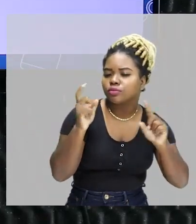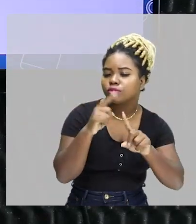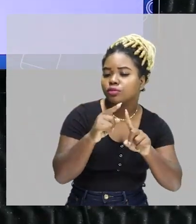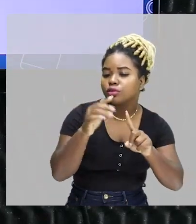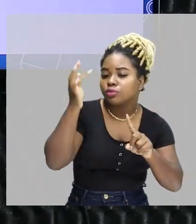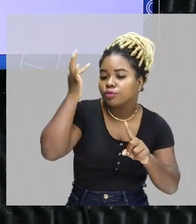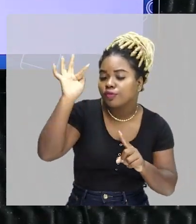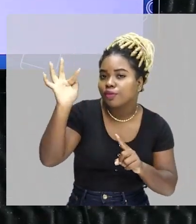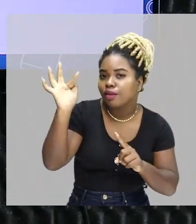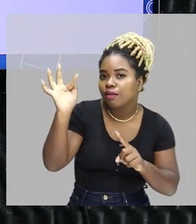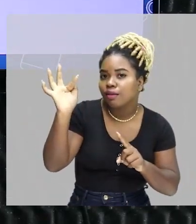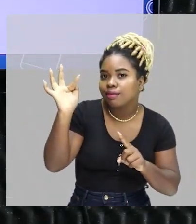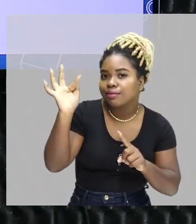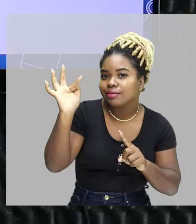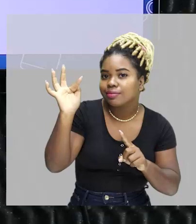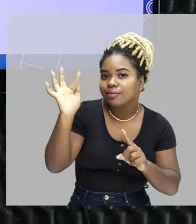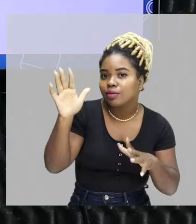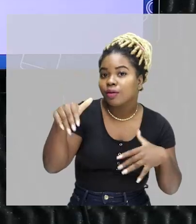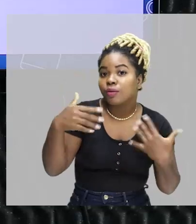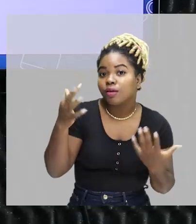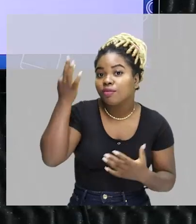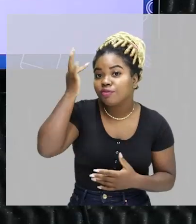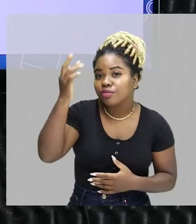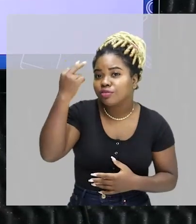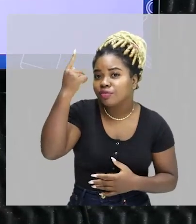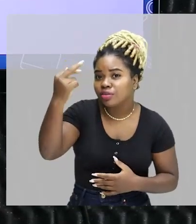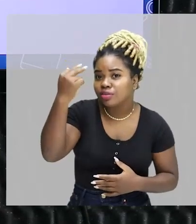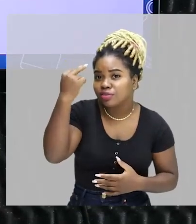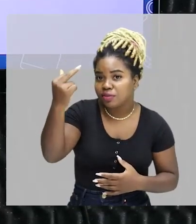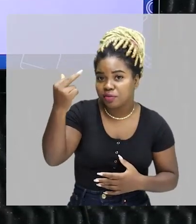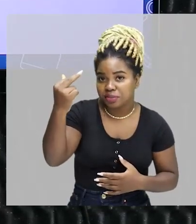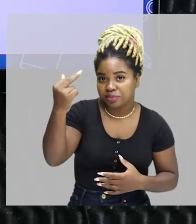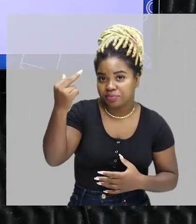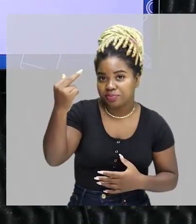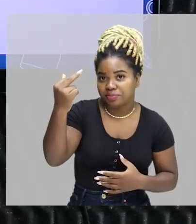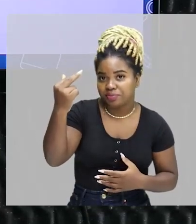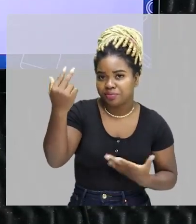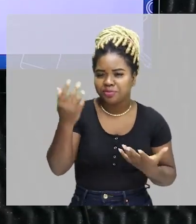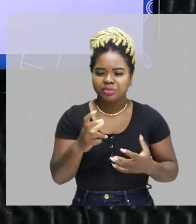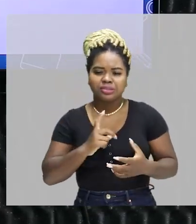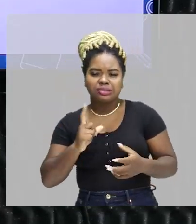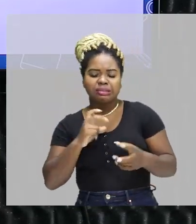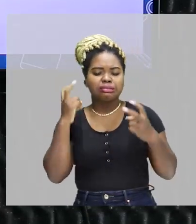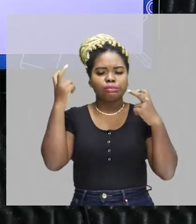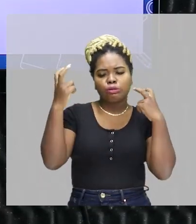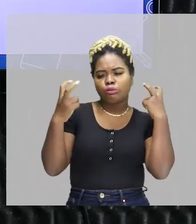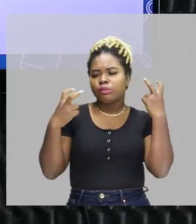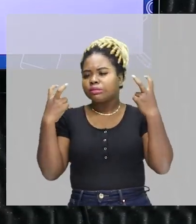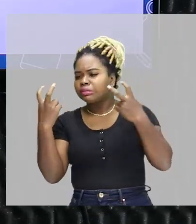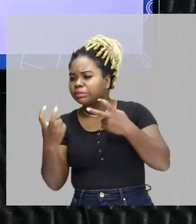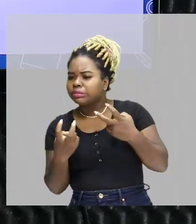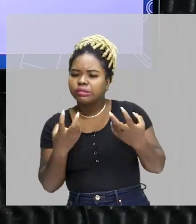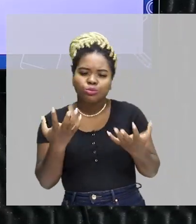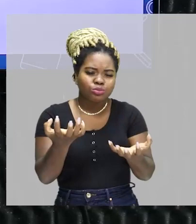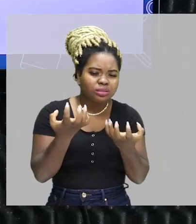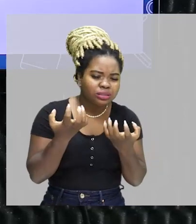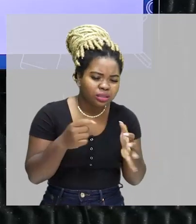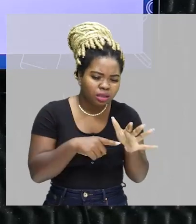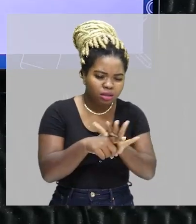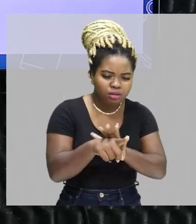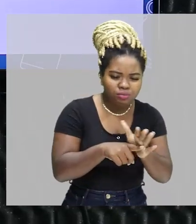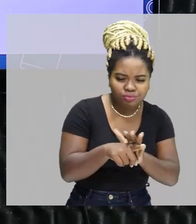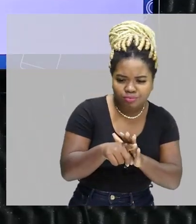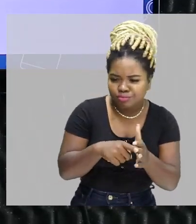de filosofia? Qual é a filosofia histórica que está com esta preocupação, ok? Das características